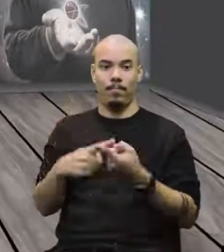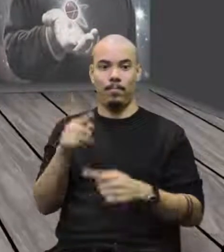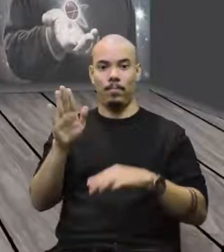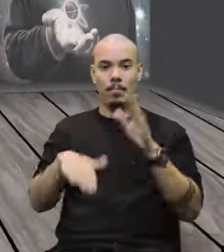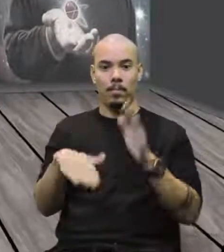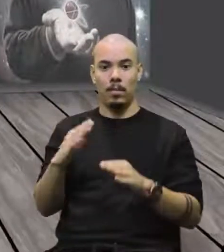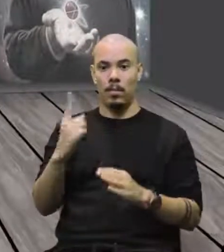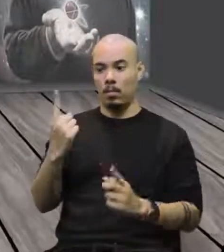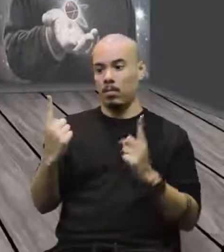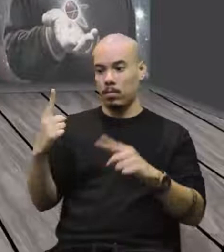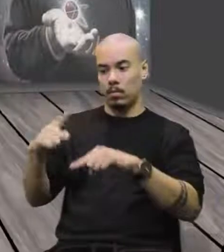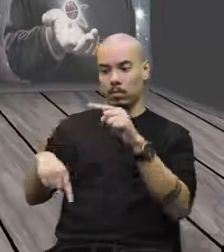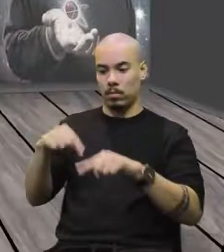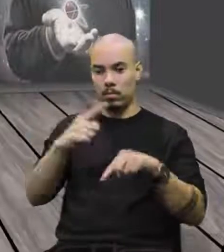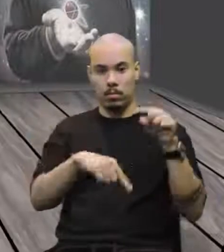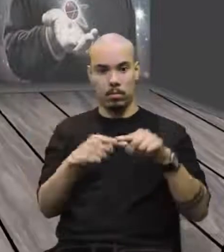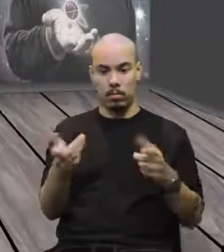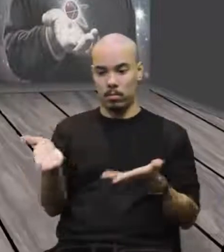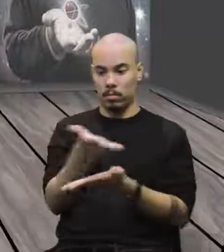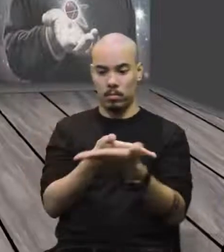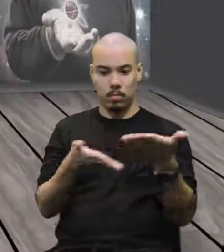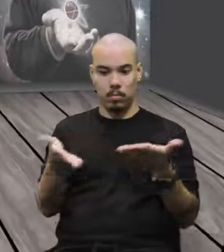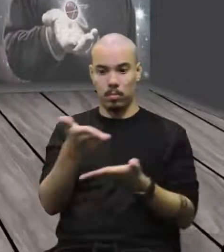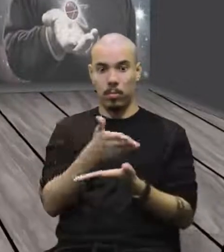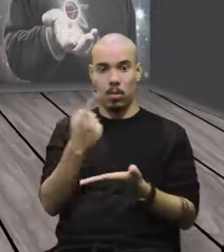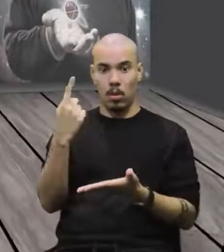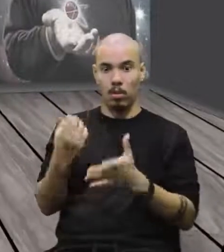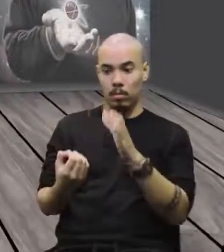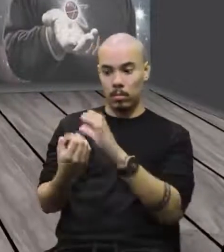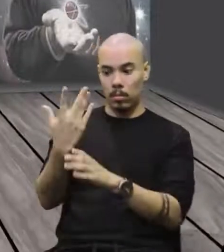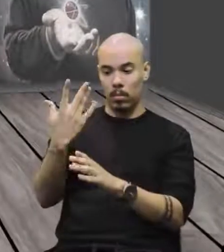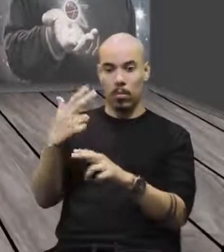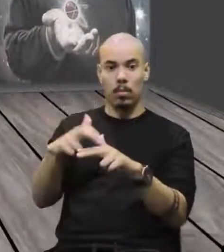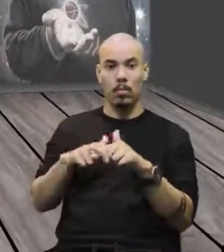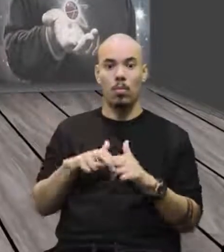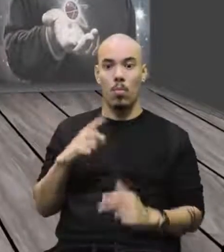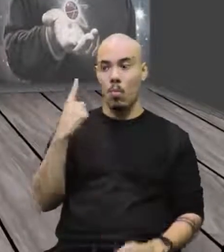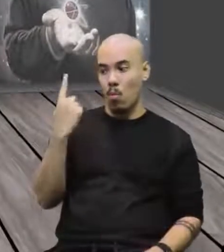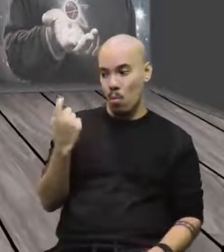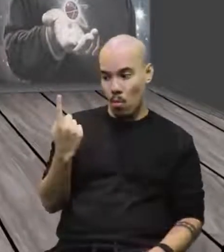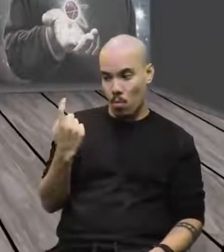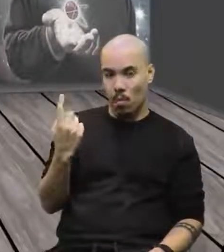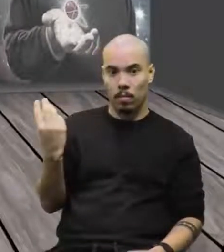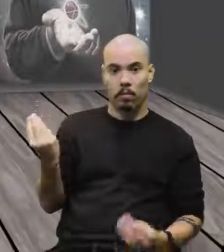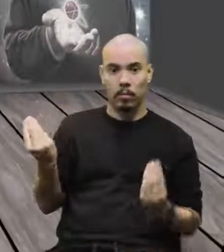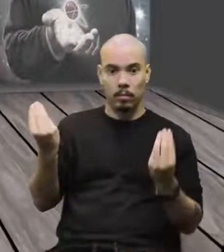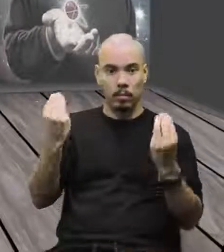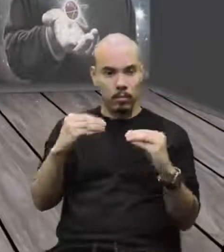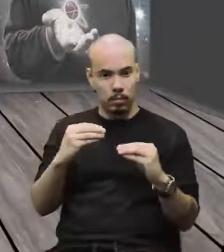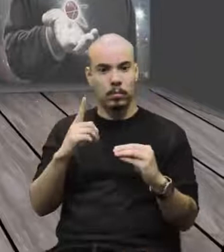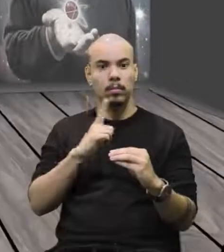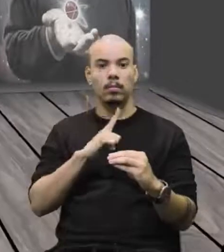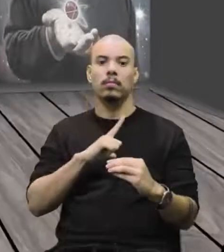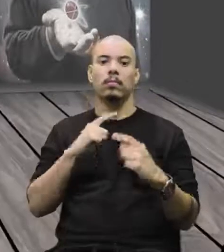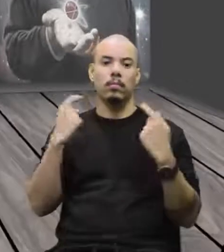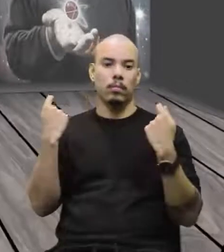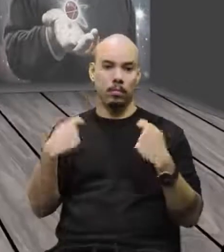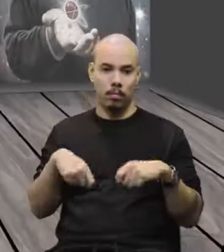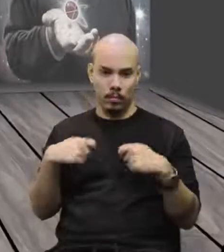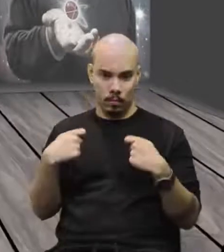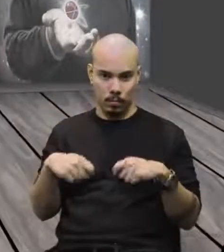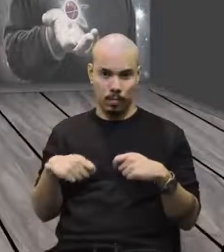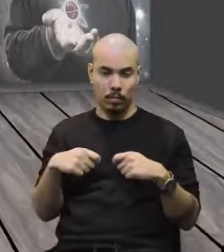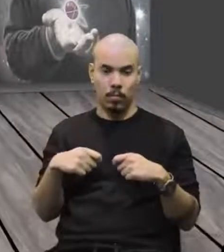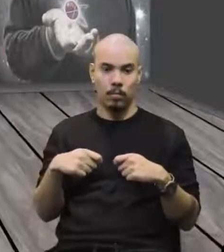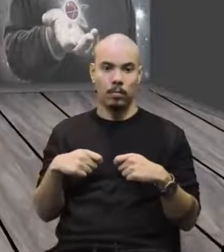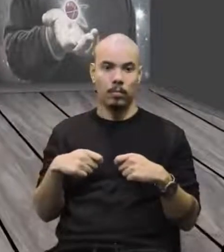de duas cargas. O campo elétrico é a geração de uma carga, devido a uma carga, e se coloca outra carga, tem que ter força elétrica. Isso. Né?